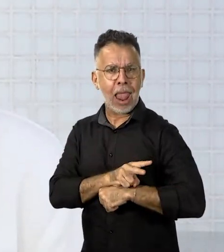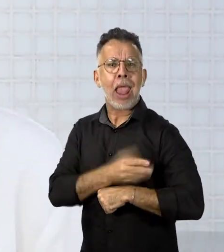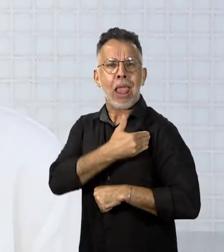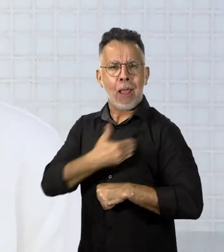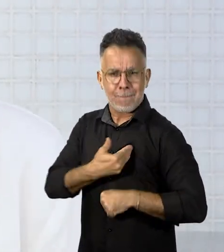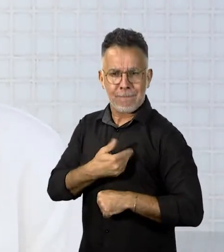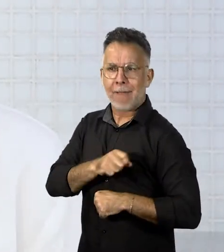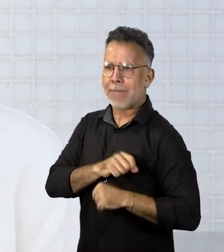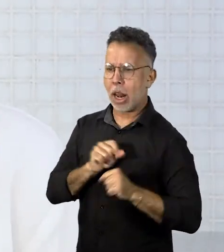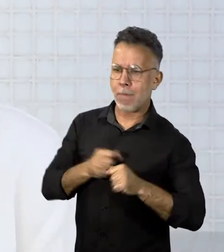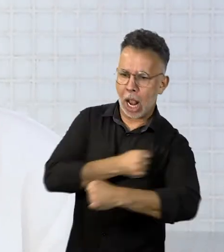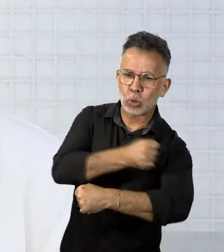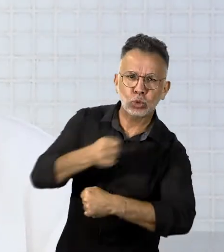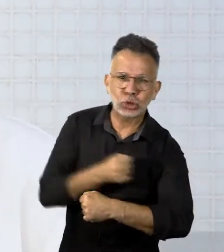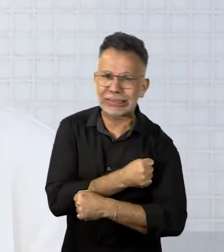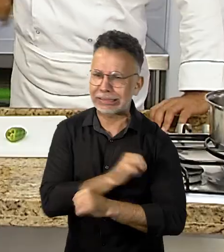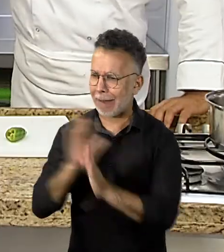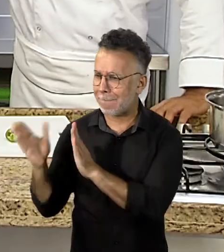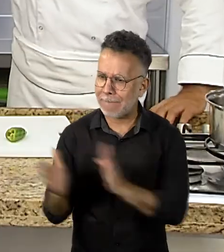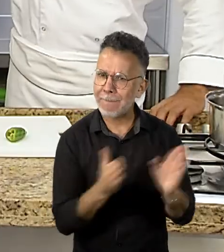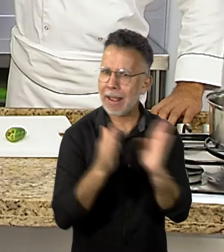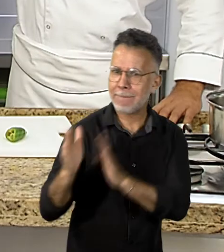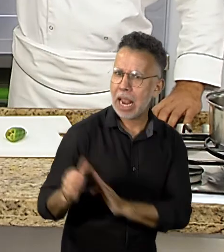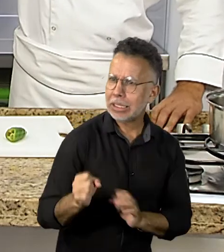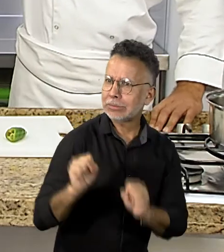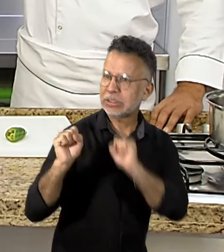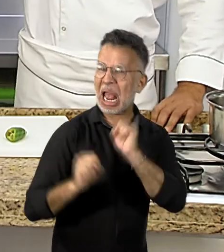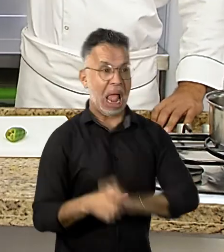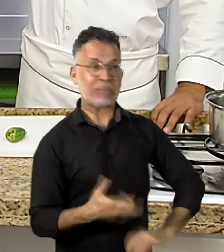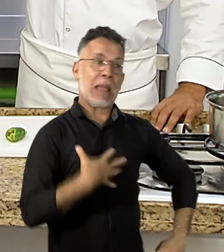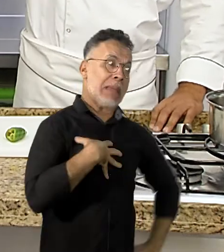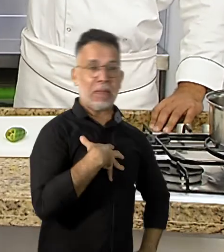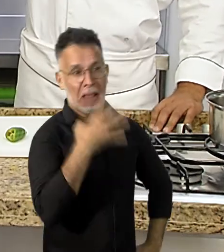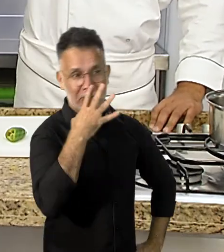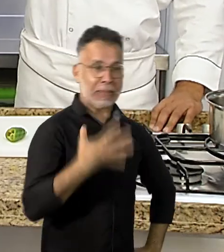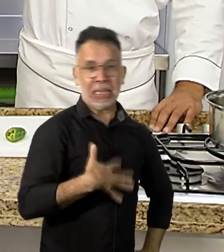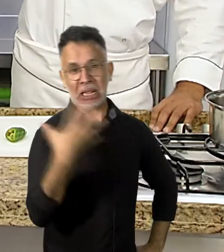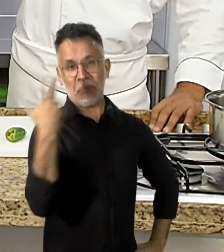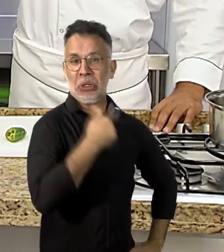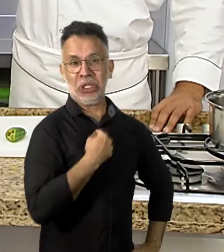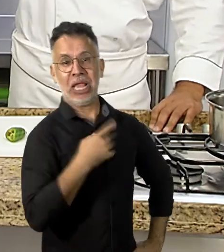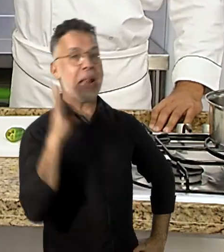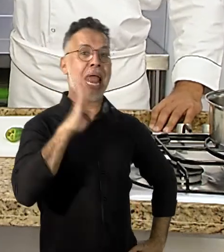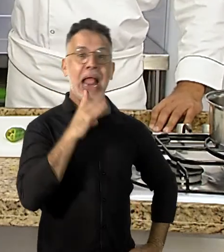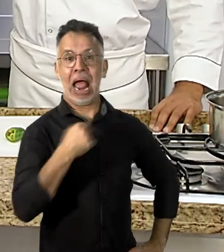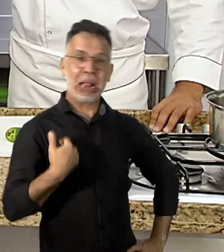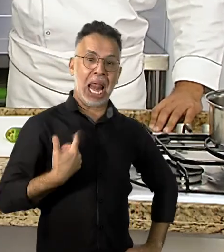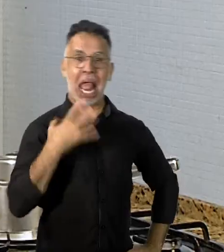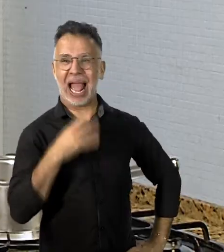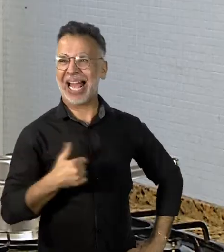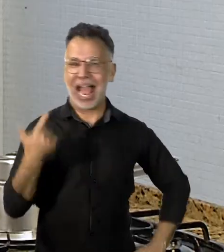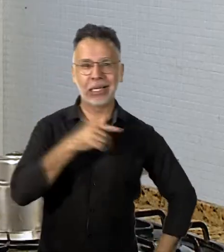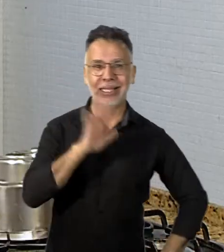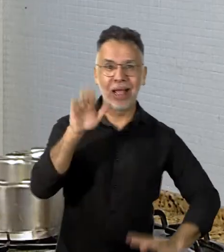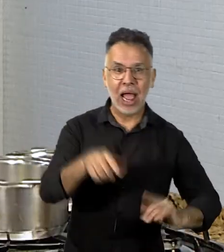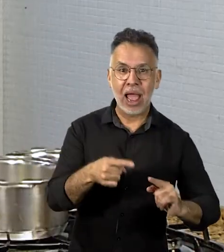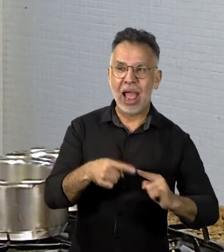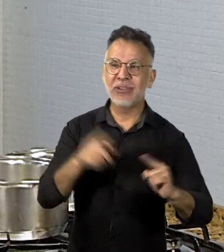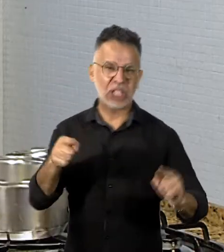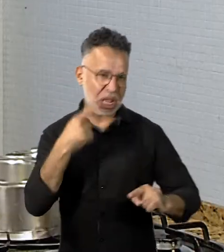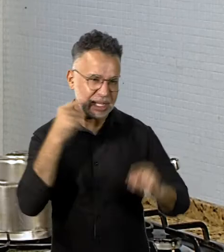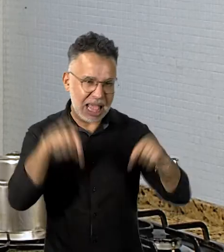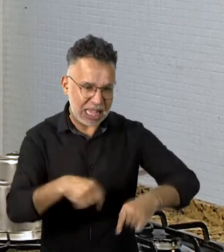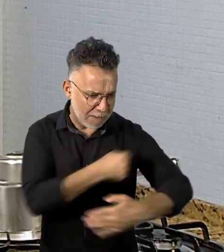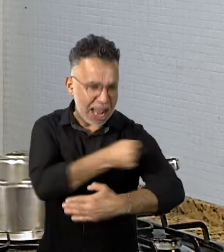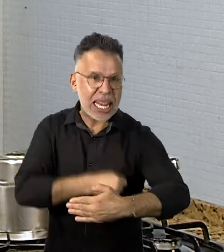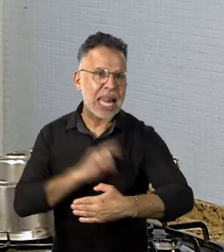uma cozinha operacional industrial. Ah, legal, industrial, que bonitinho, que legal, mas ó,